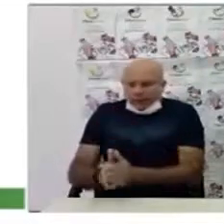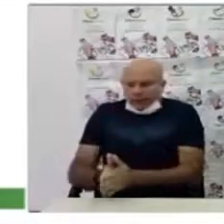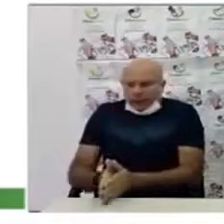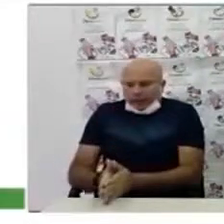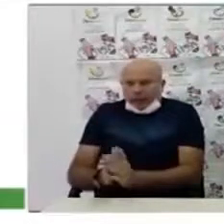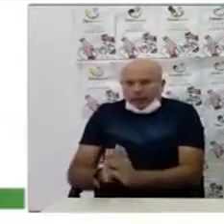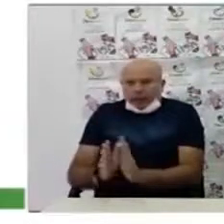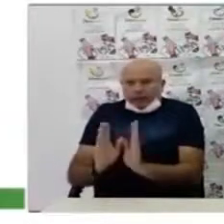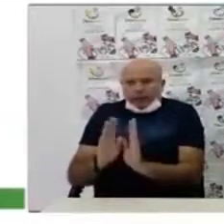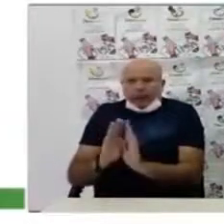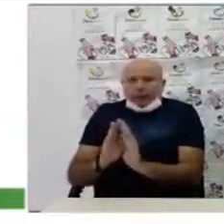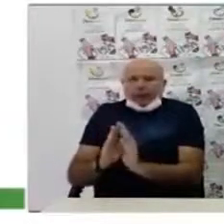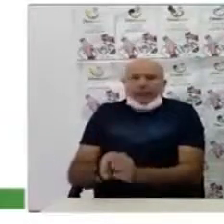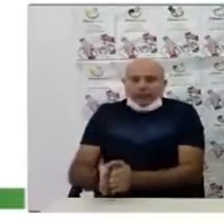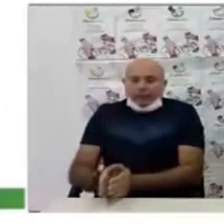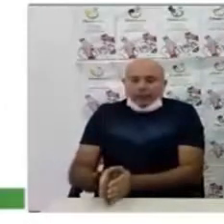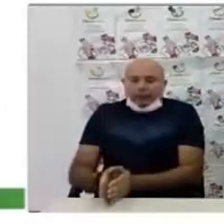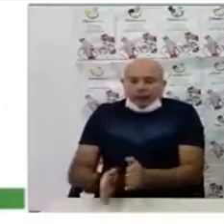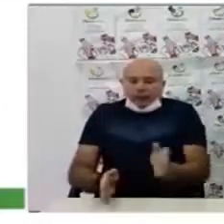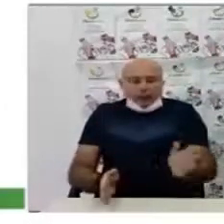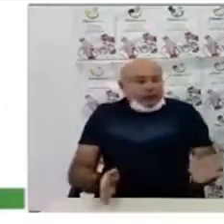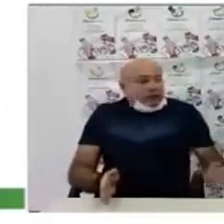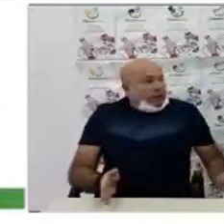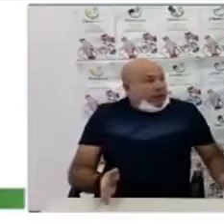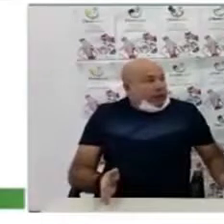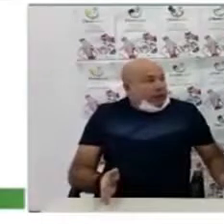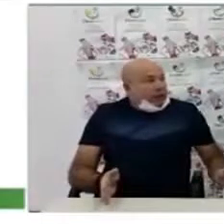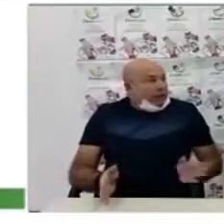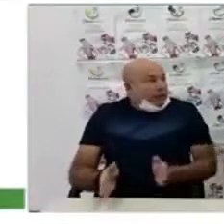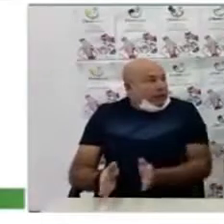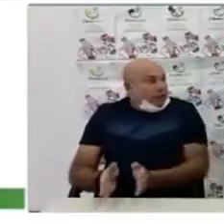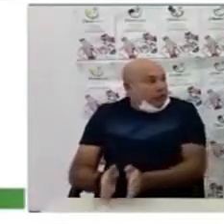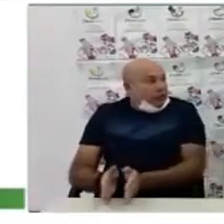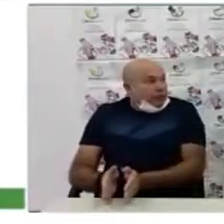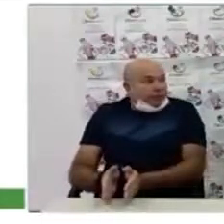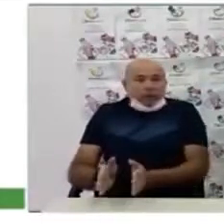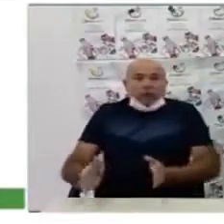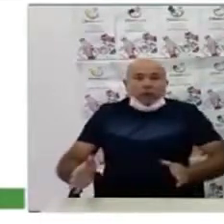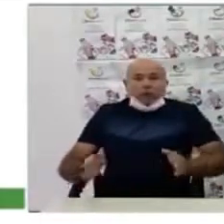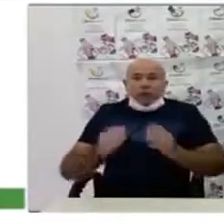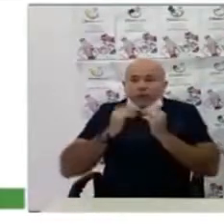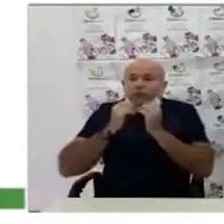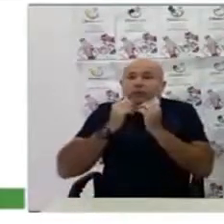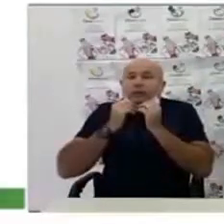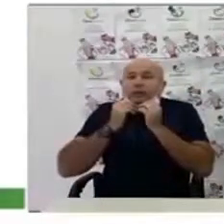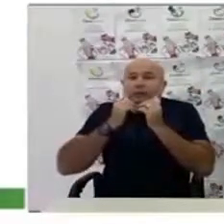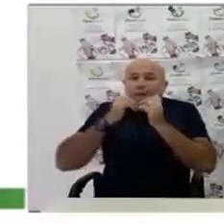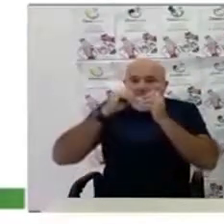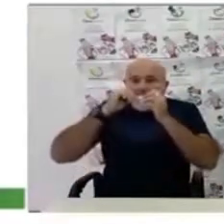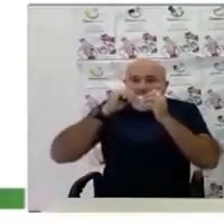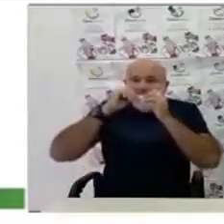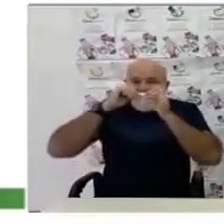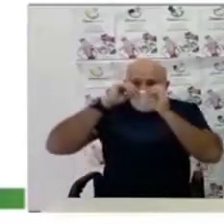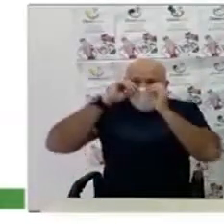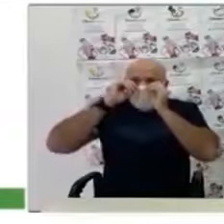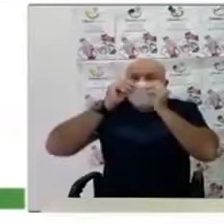bem claro. Vamos lá, vamos fazer uma recapitulação. O senhor Márcio pode fazer a recapitulação aí. Vamos lá, vamos nós dois. Vamos, peraí, deixa eu botar a Márcio para ele ficar, para ele